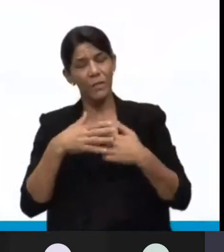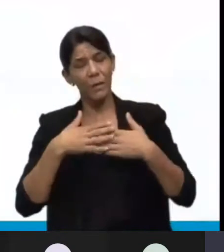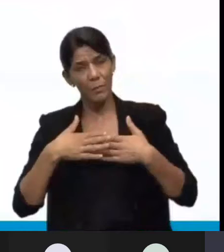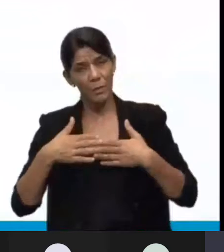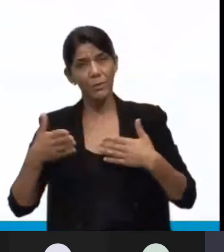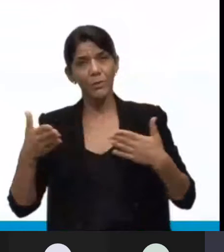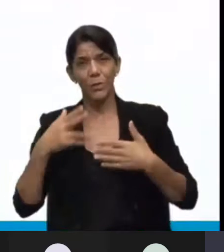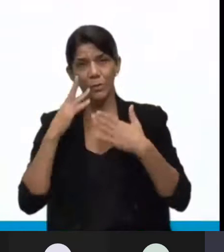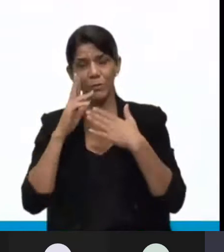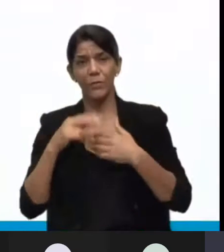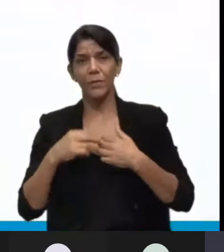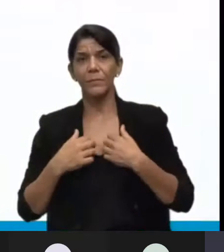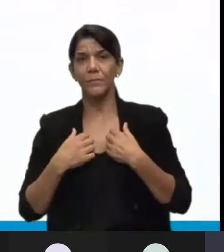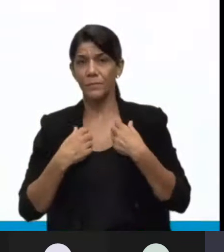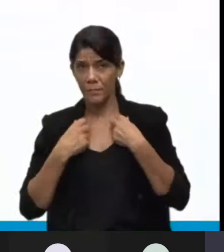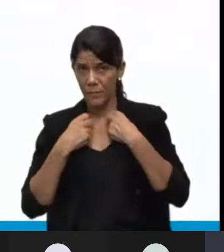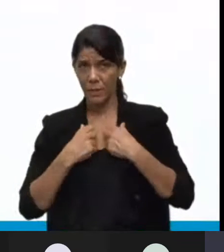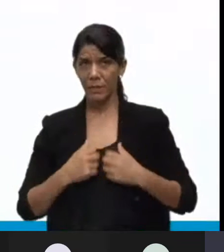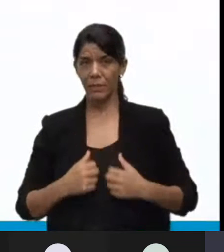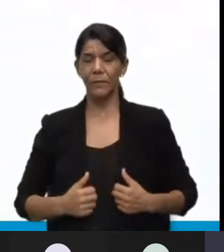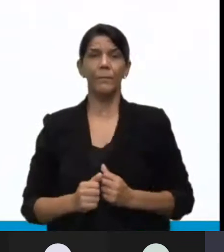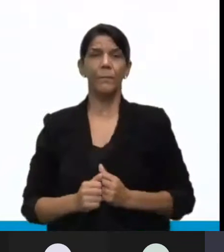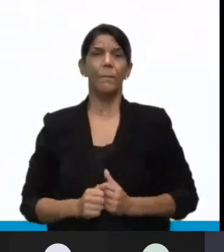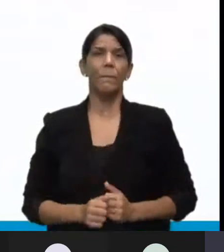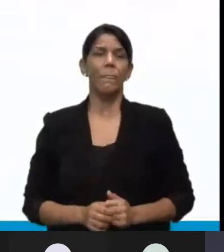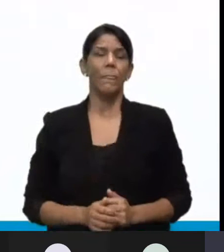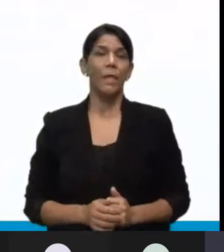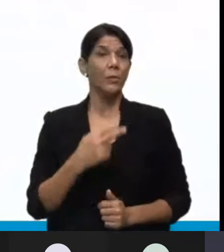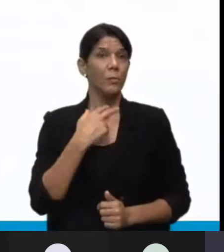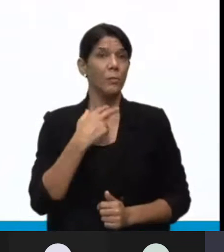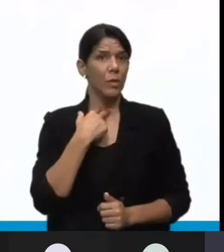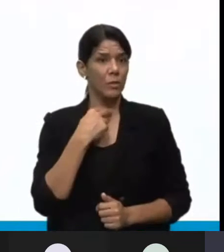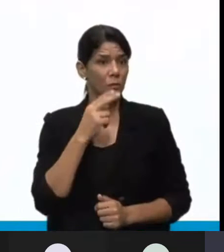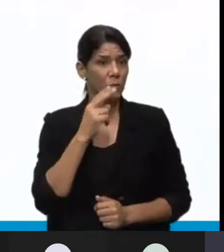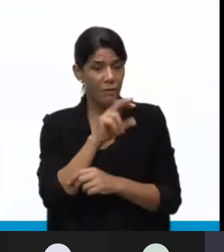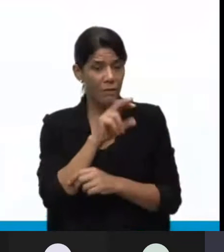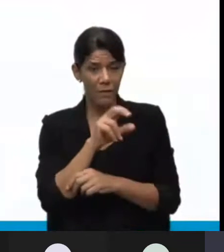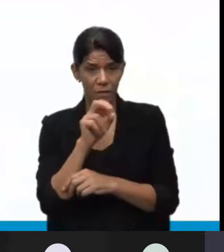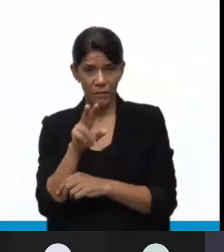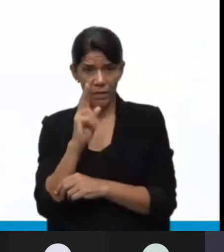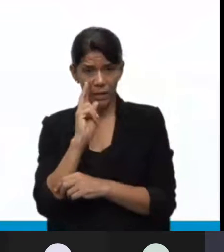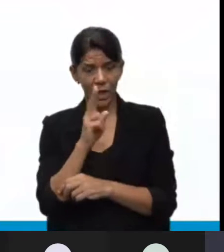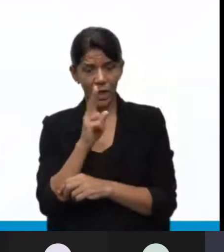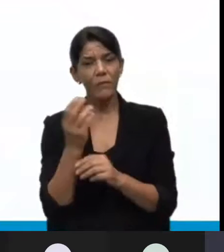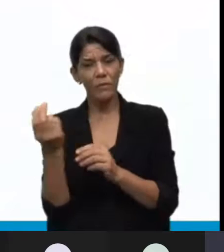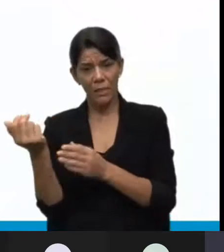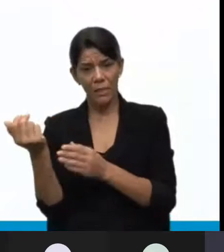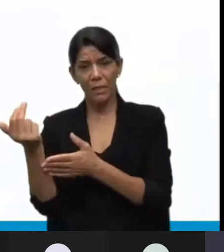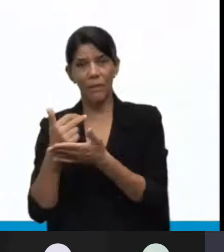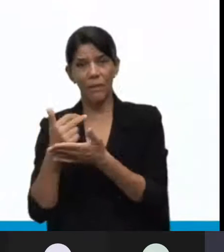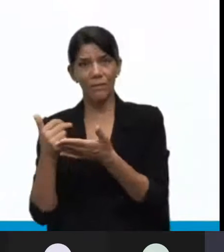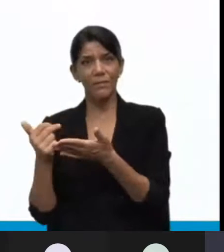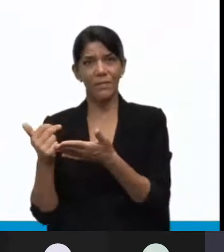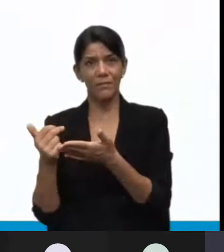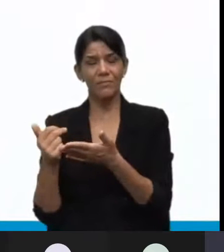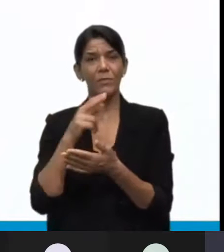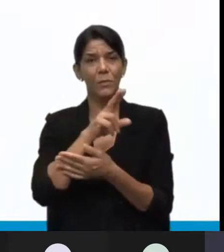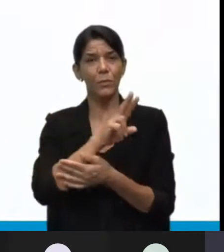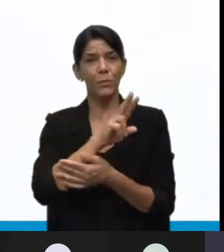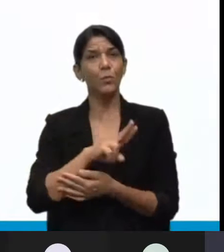a partir de agora. E não esquecer, né, de esquematizar o que está sendo observado aí quando